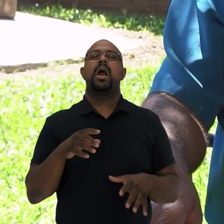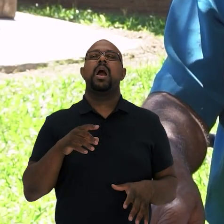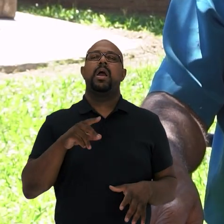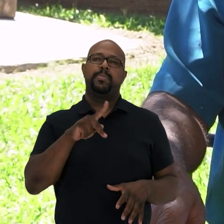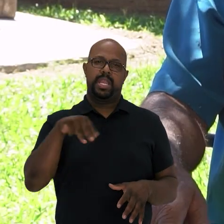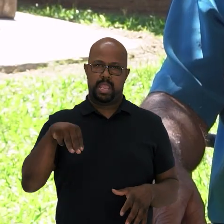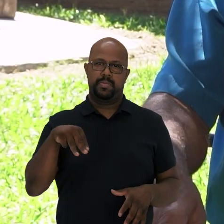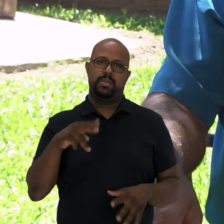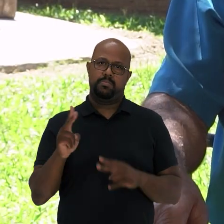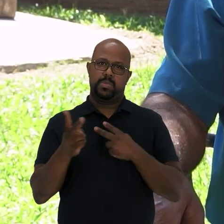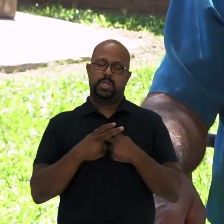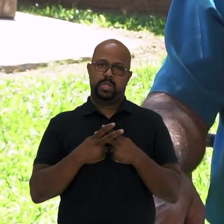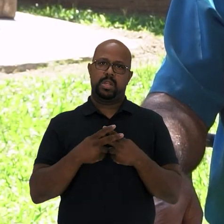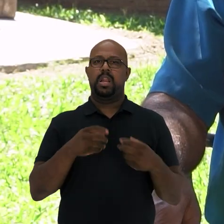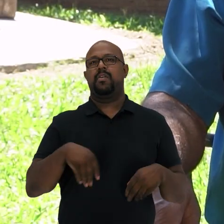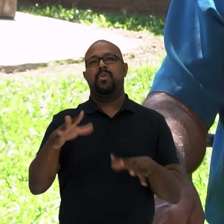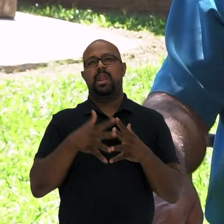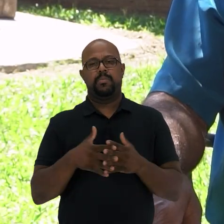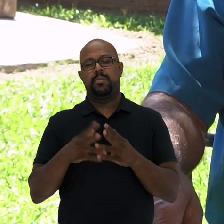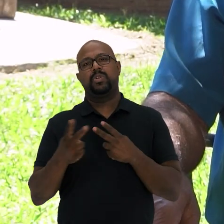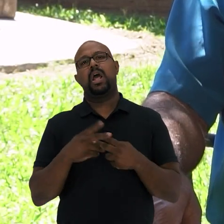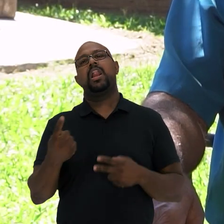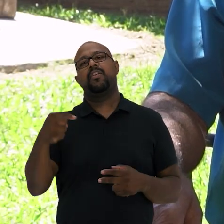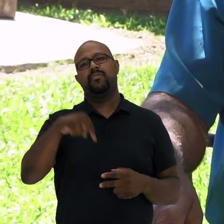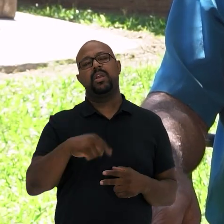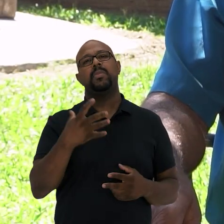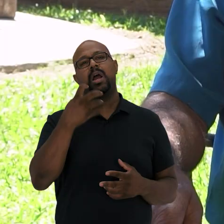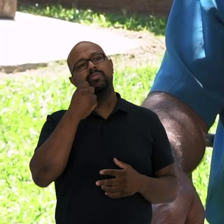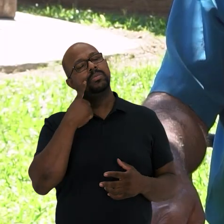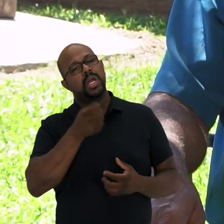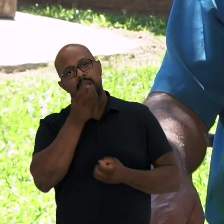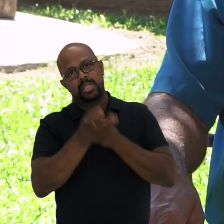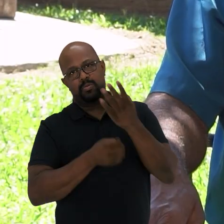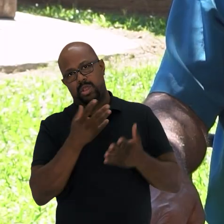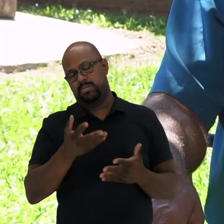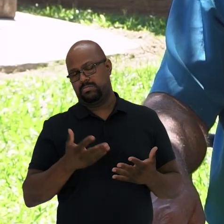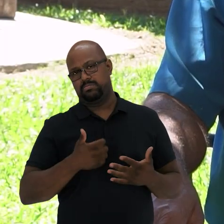me deteu, né? Recolheu o caminhão e me deteu. Aí ele veio me recolher meu depoimento.